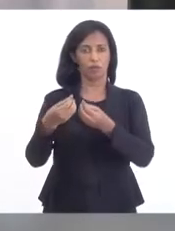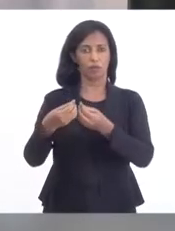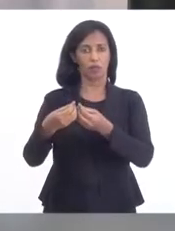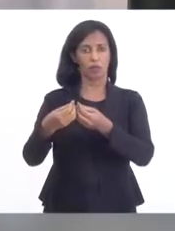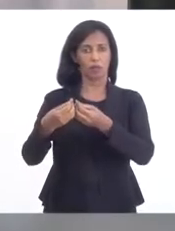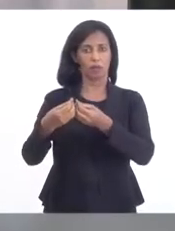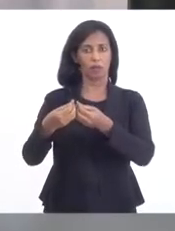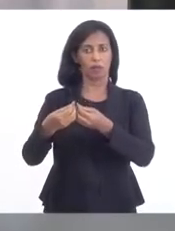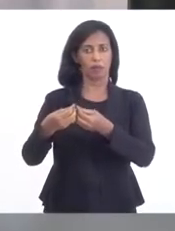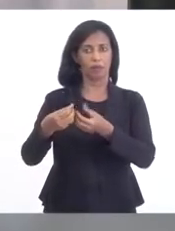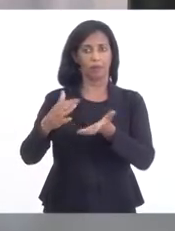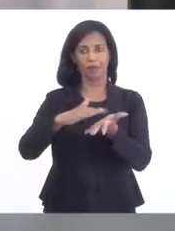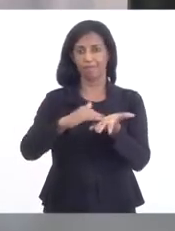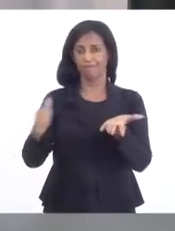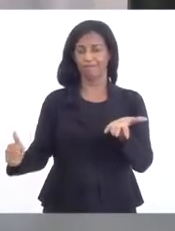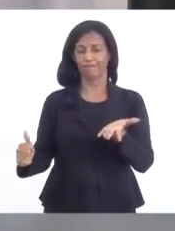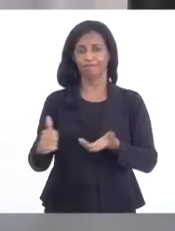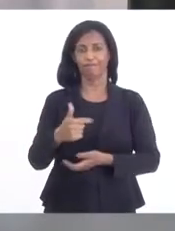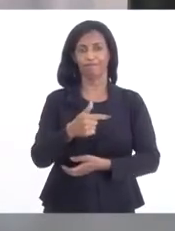a 27 emendas,